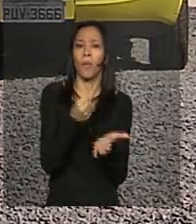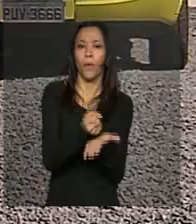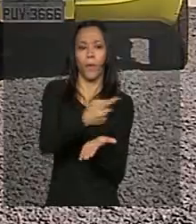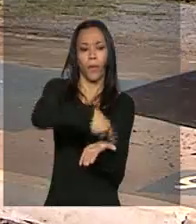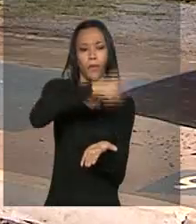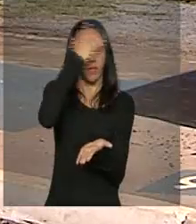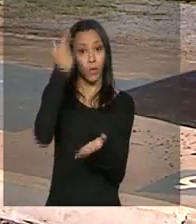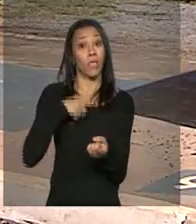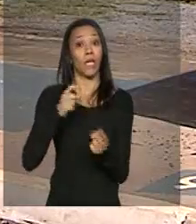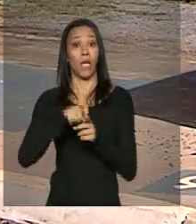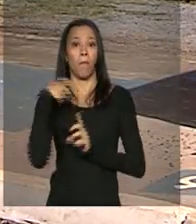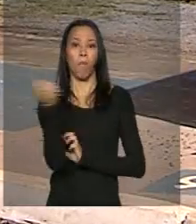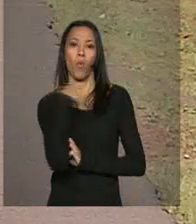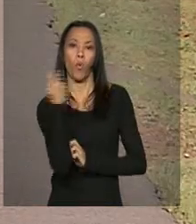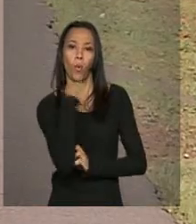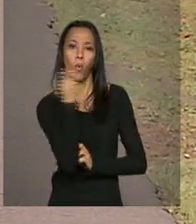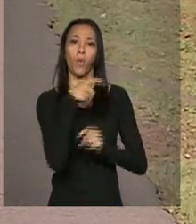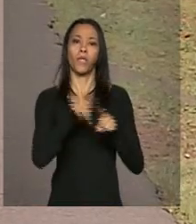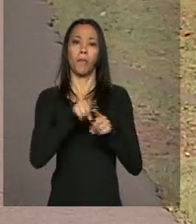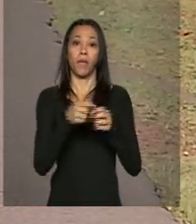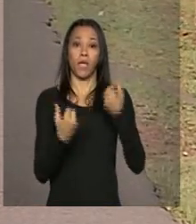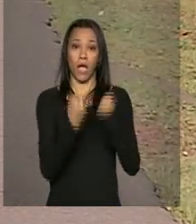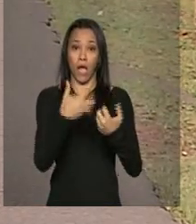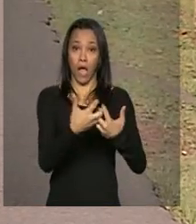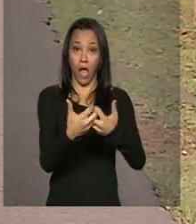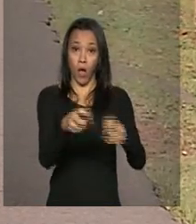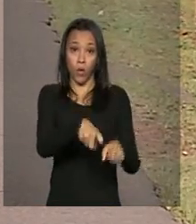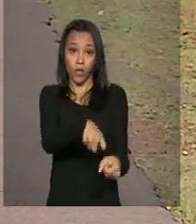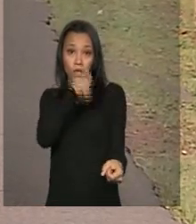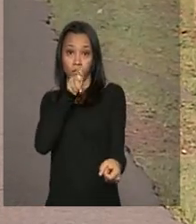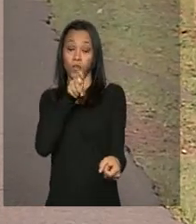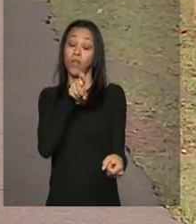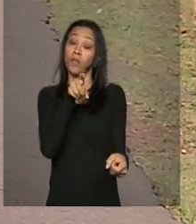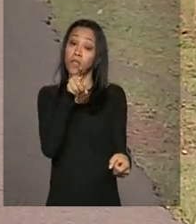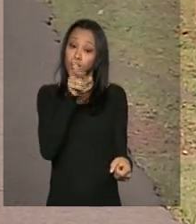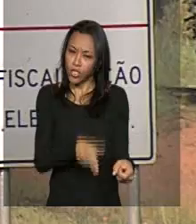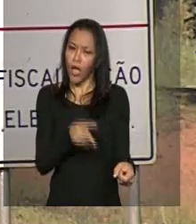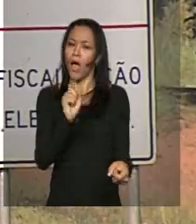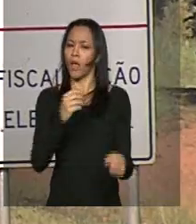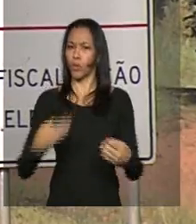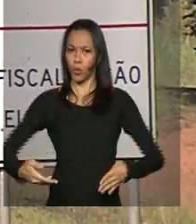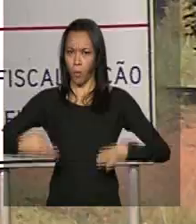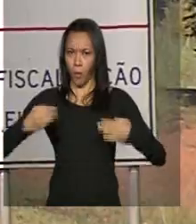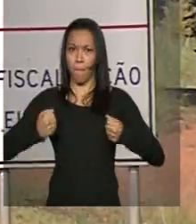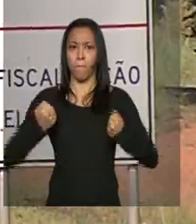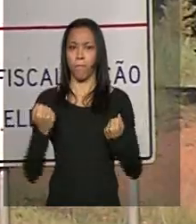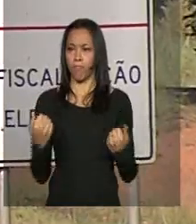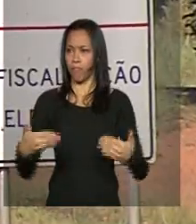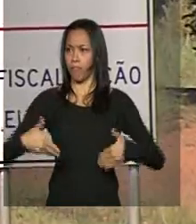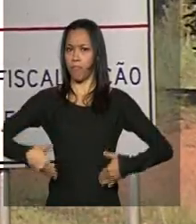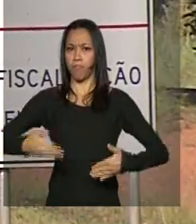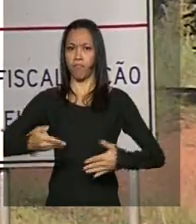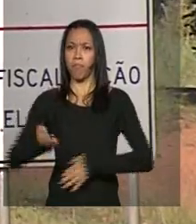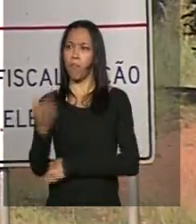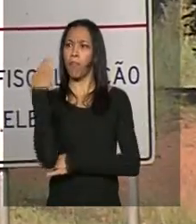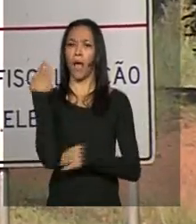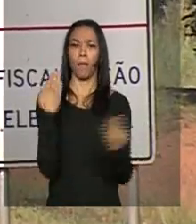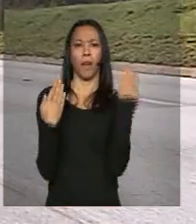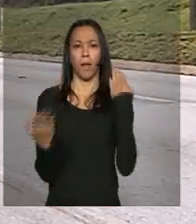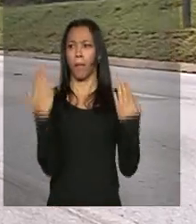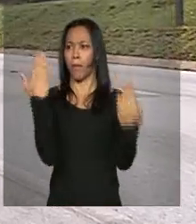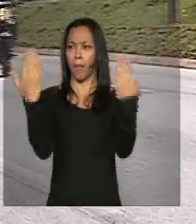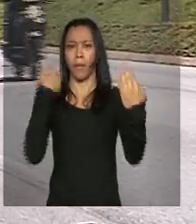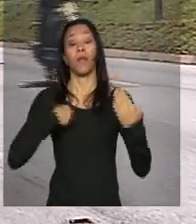com ambulâncias e guinchos. A pista foi recapeada e sinalizada, o que levou a uma redução de